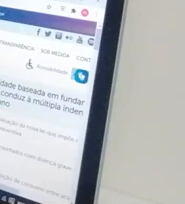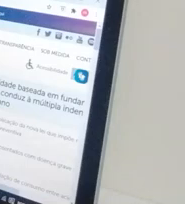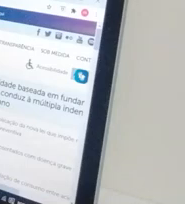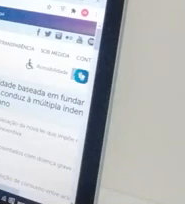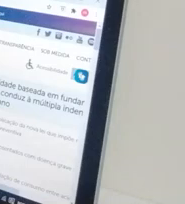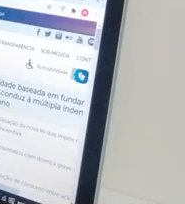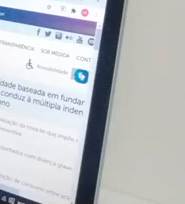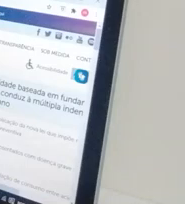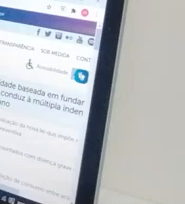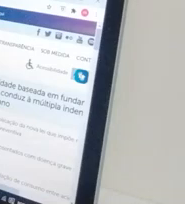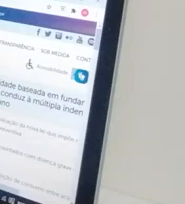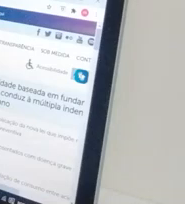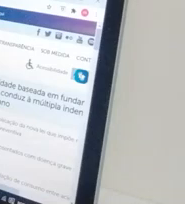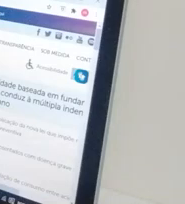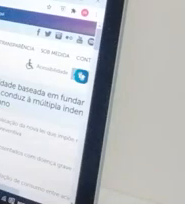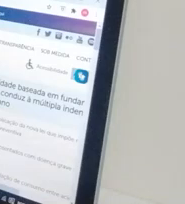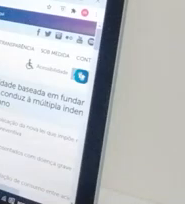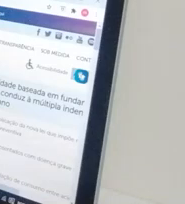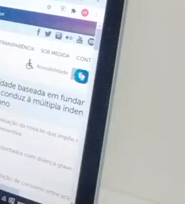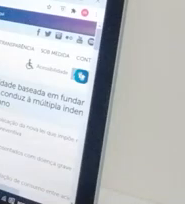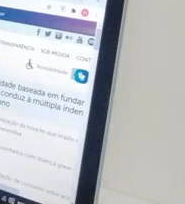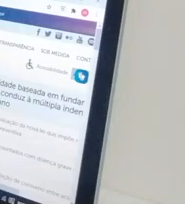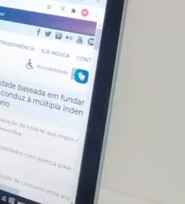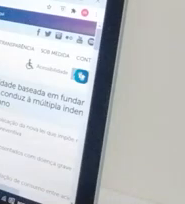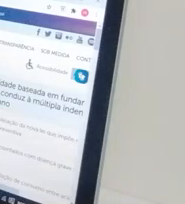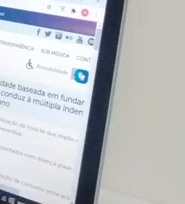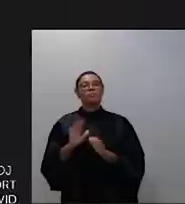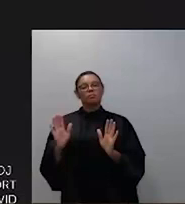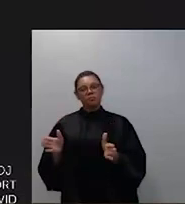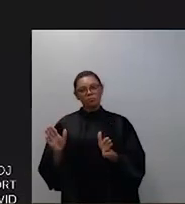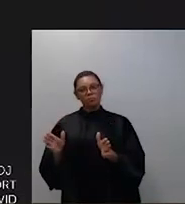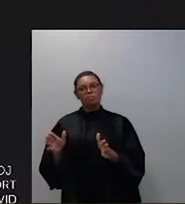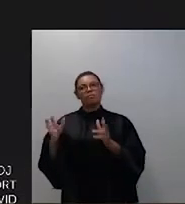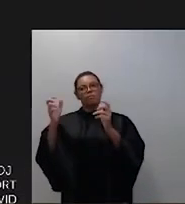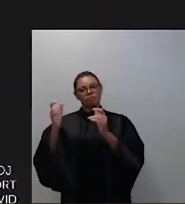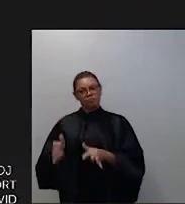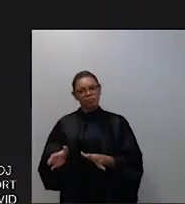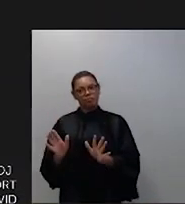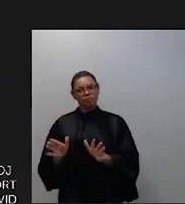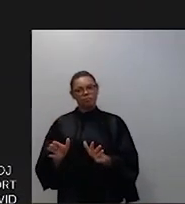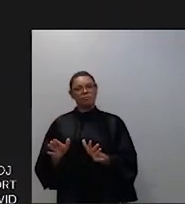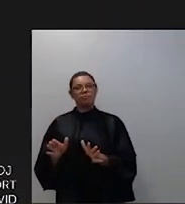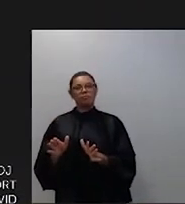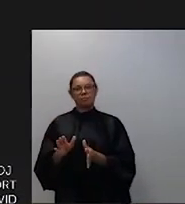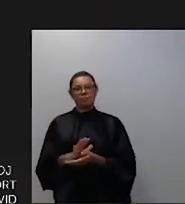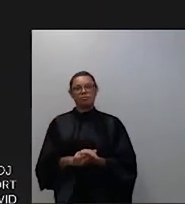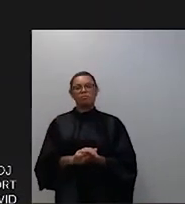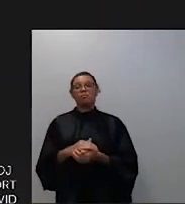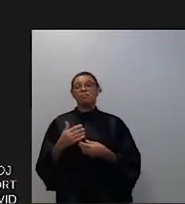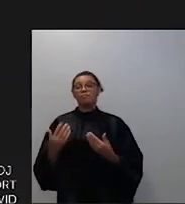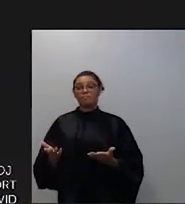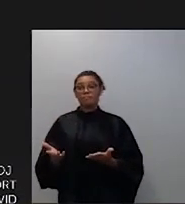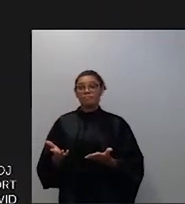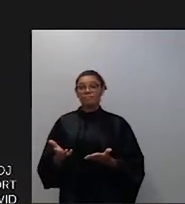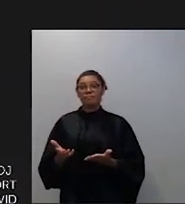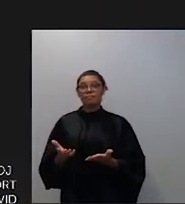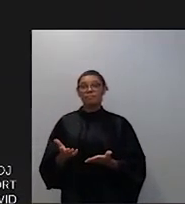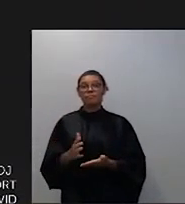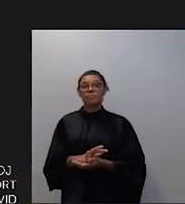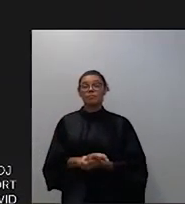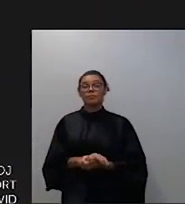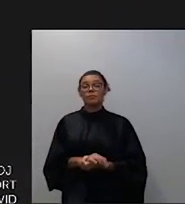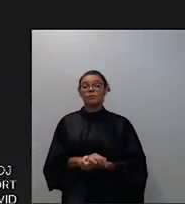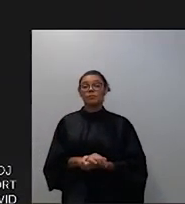comum de ação pelo mesmo fato já que os réus são distintos mas no stj a quarta turma